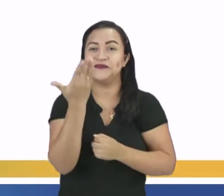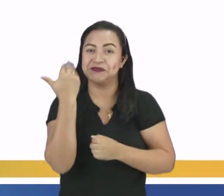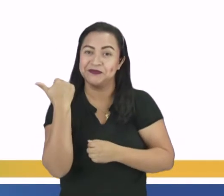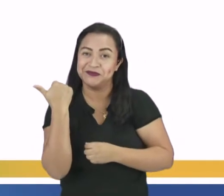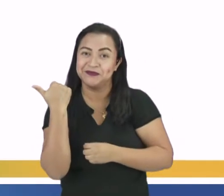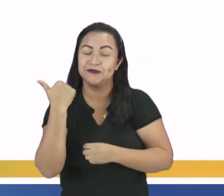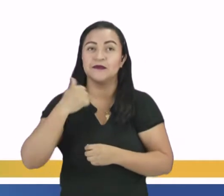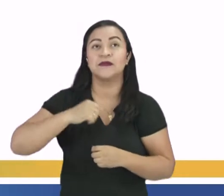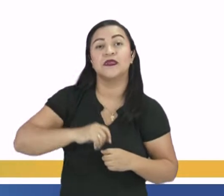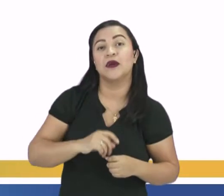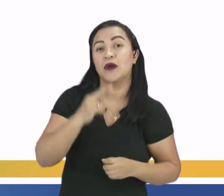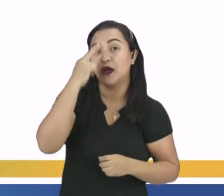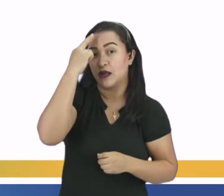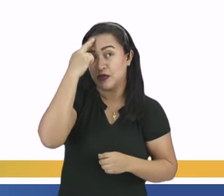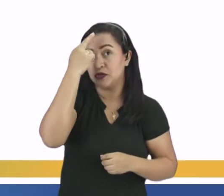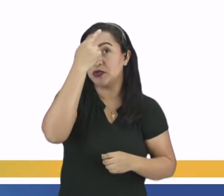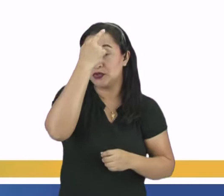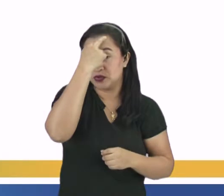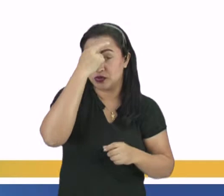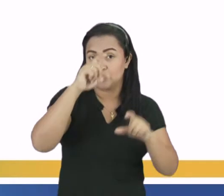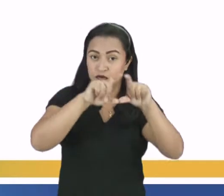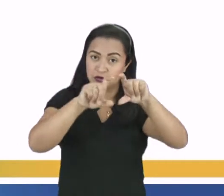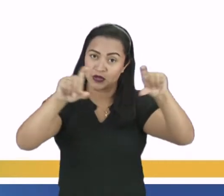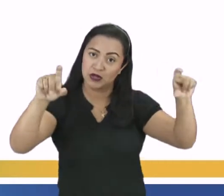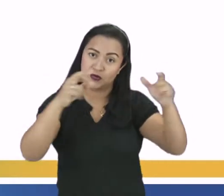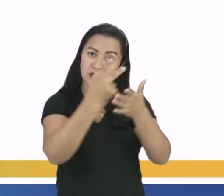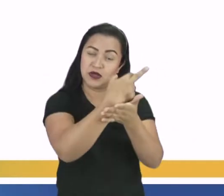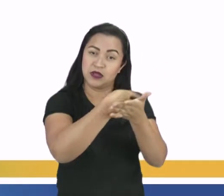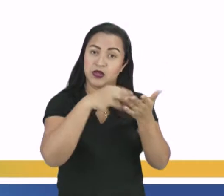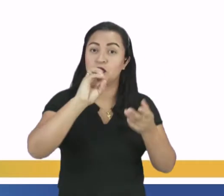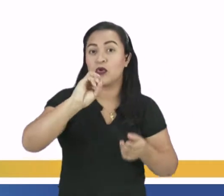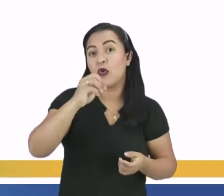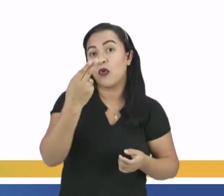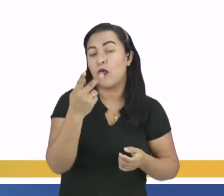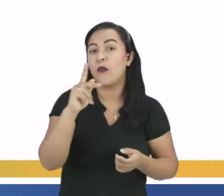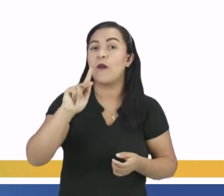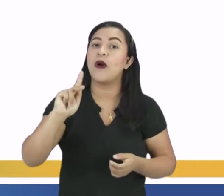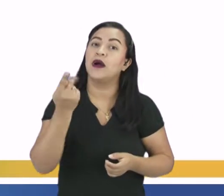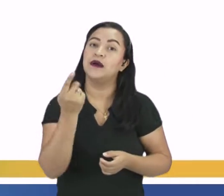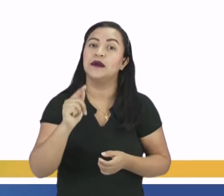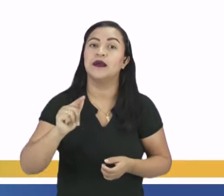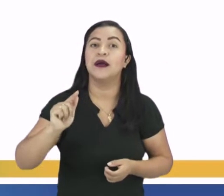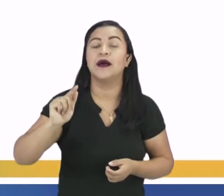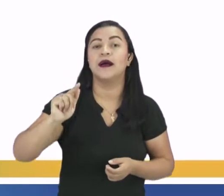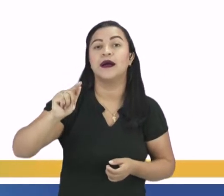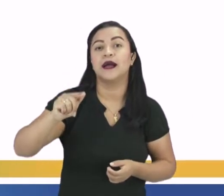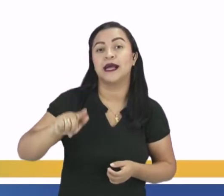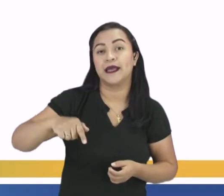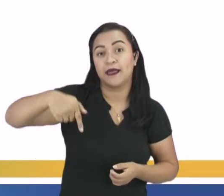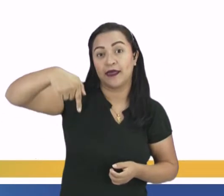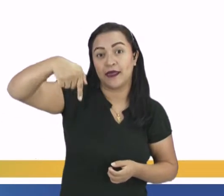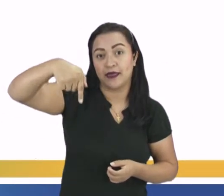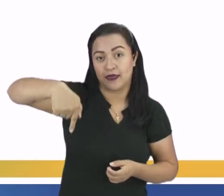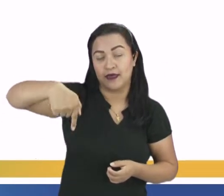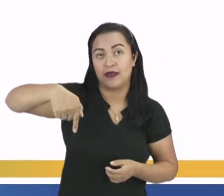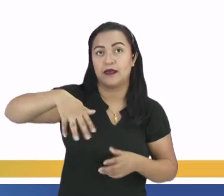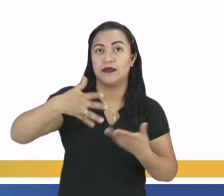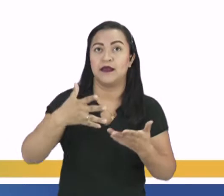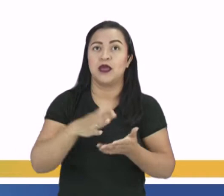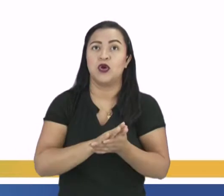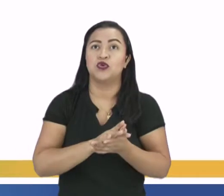História em quadrinhos, ou HQ, é o nome dado à arte de narrar histórias por meio de desenhos e